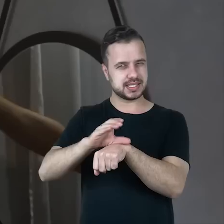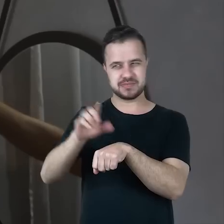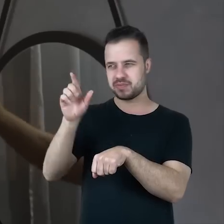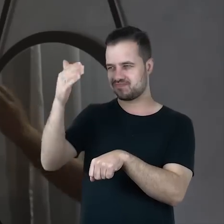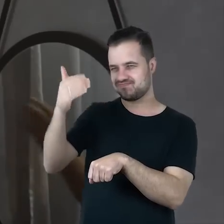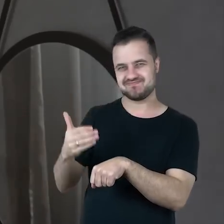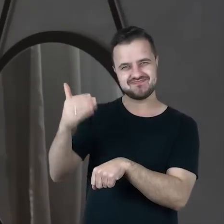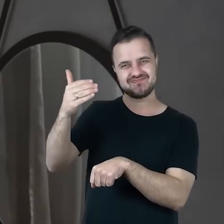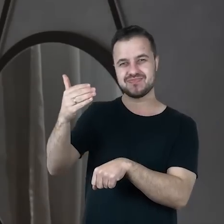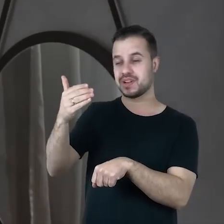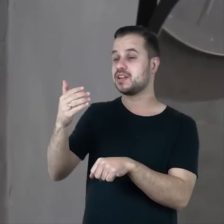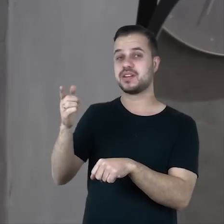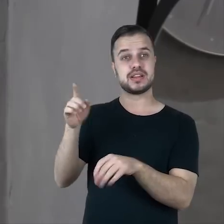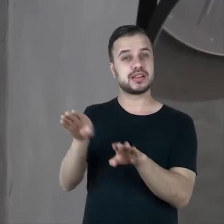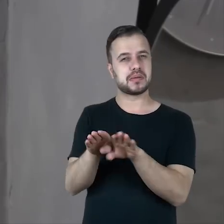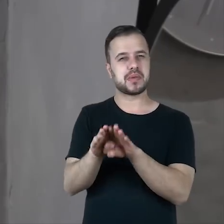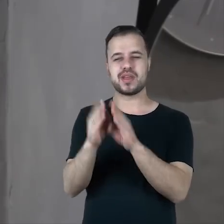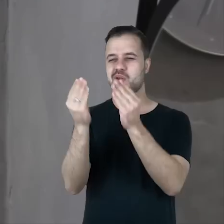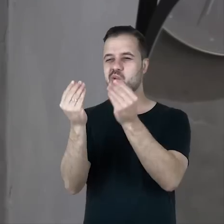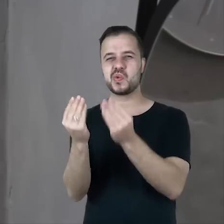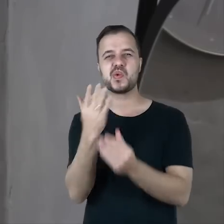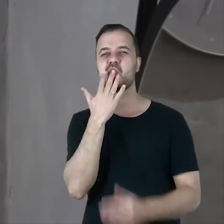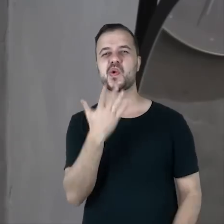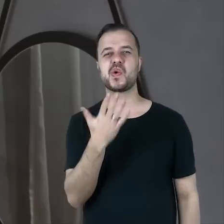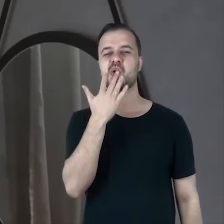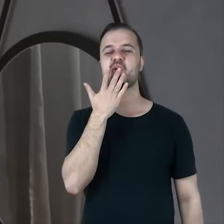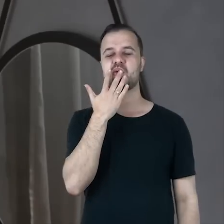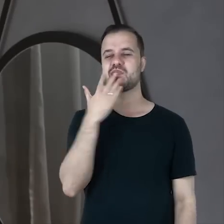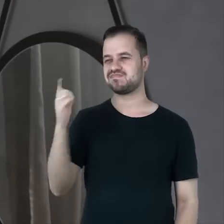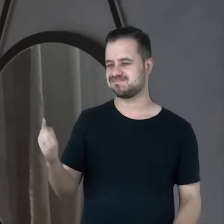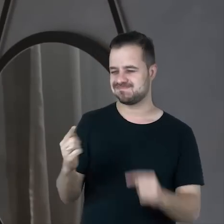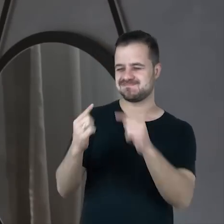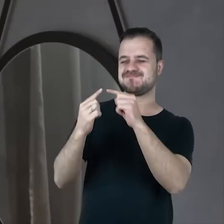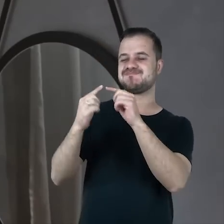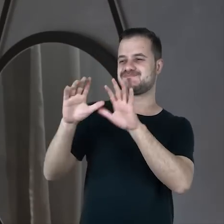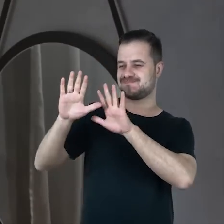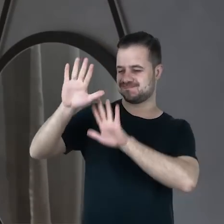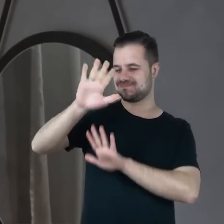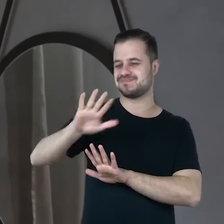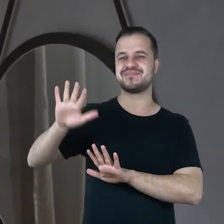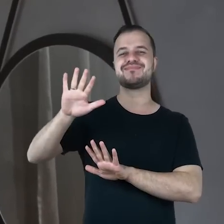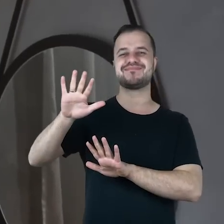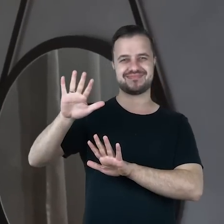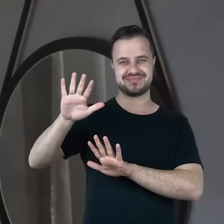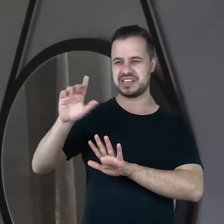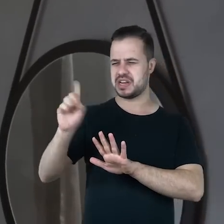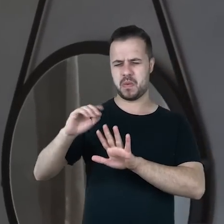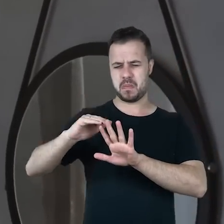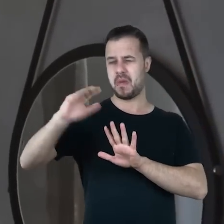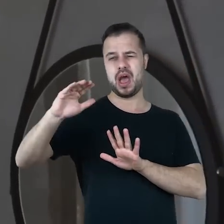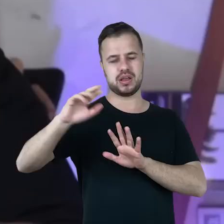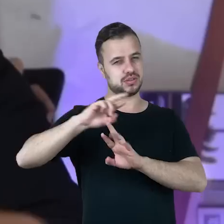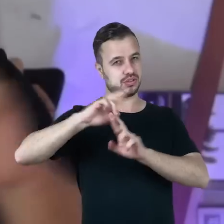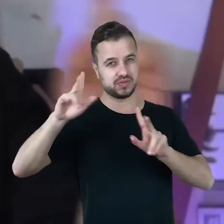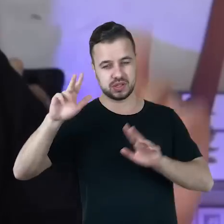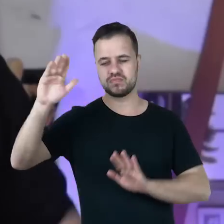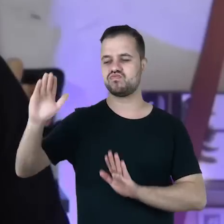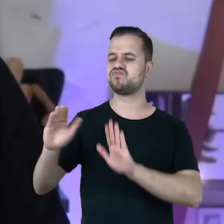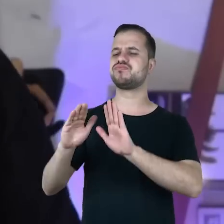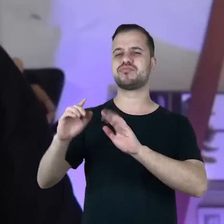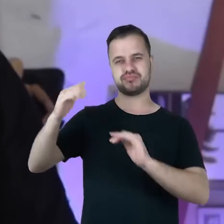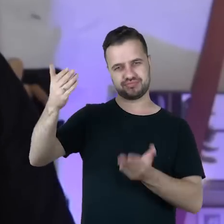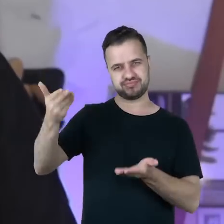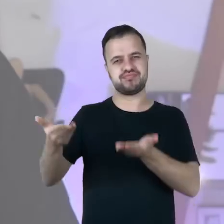de cimento queimado e o relógio ele tem também esses tons acinzentados. Então ele consegue ser inserido na decoração sem gritar com os outros